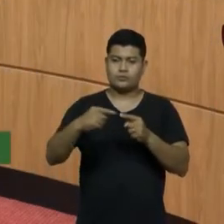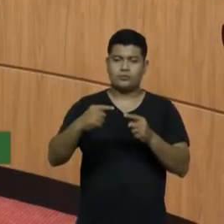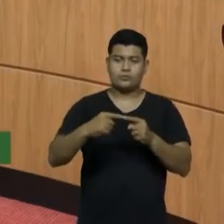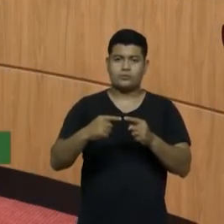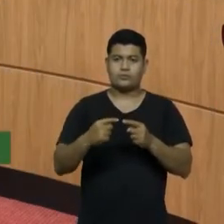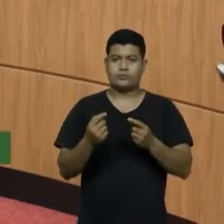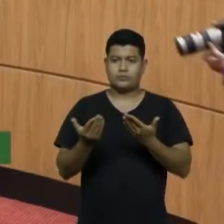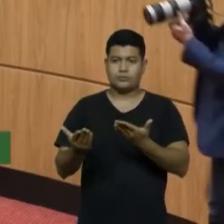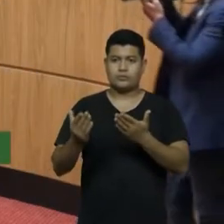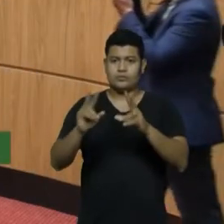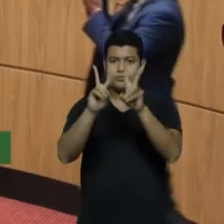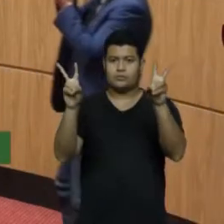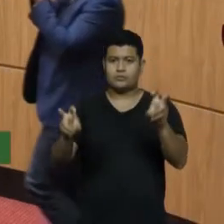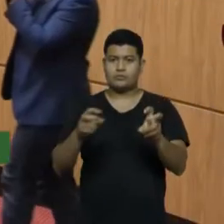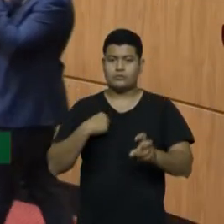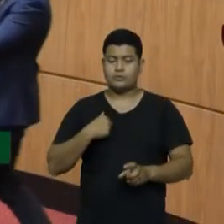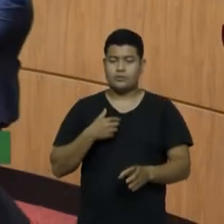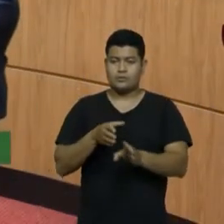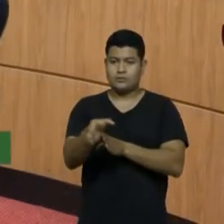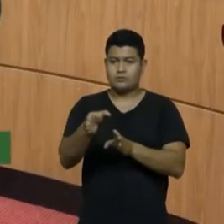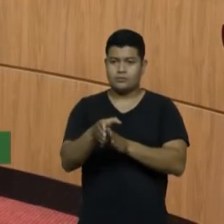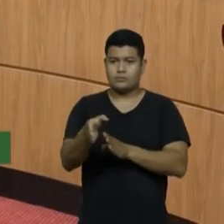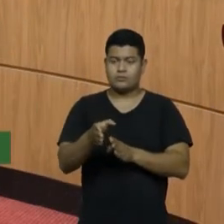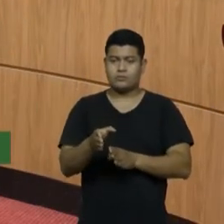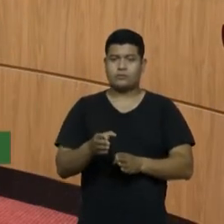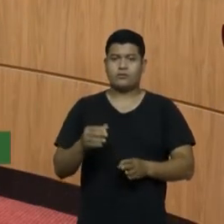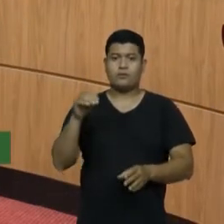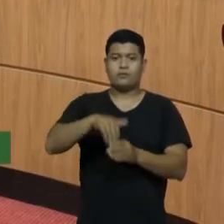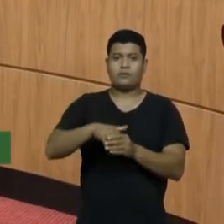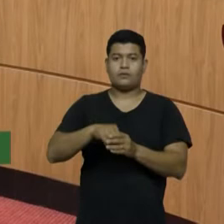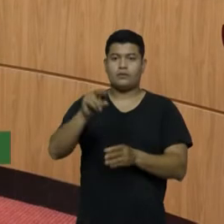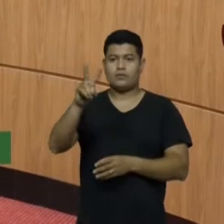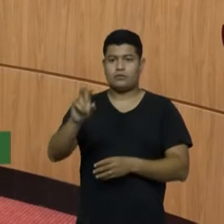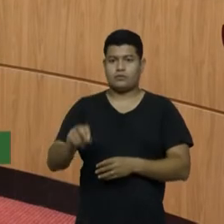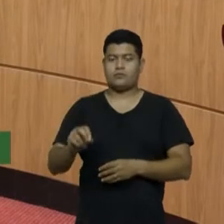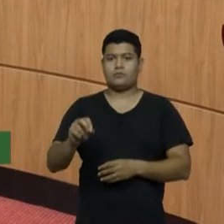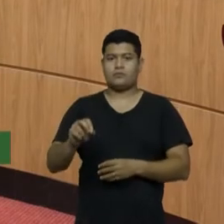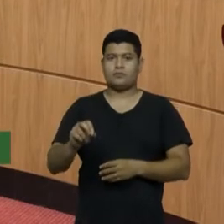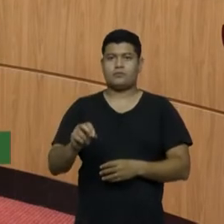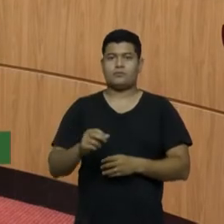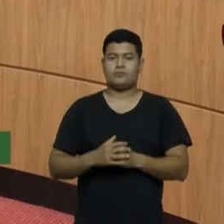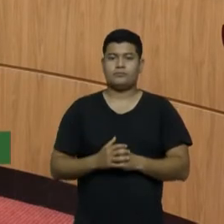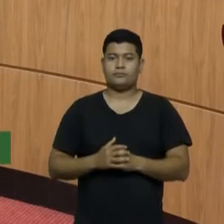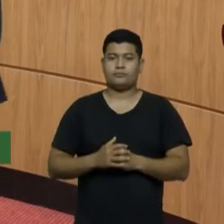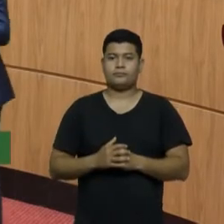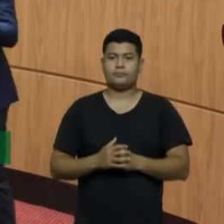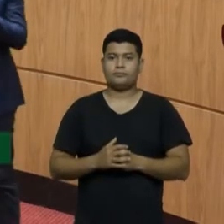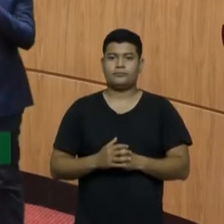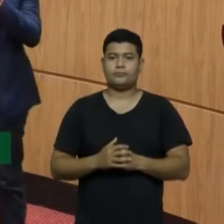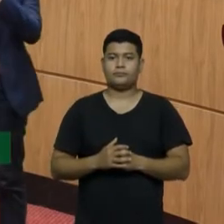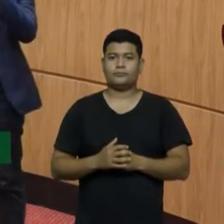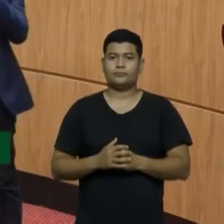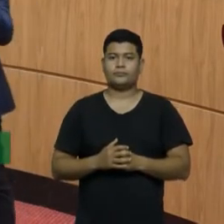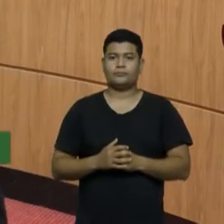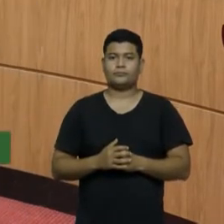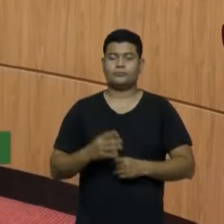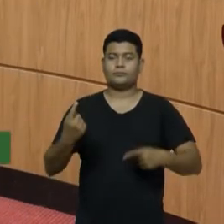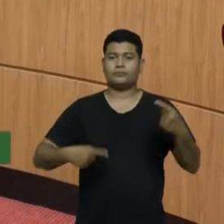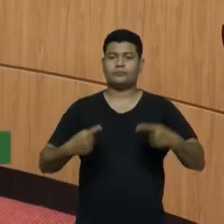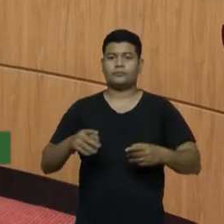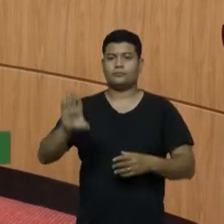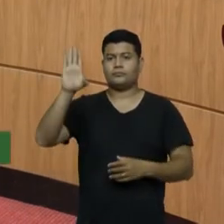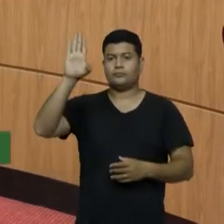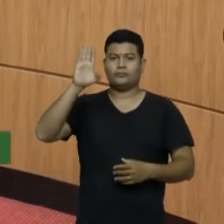eu encaminho... voto não a esse requerimento. Então, presidente, quero discutir também, então. Deputado